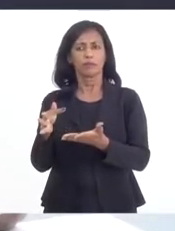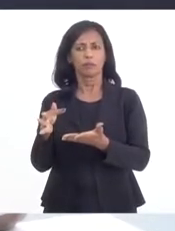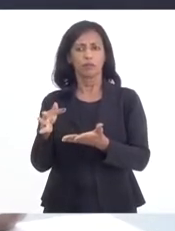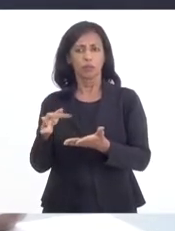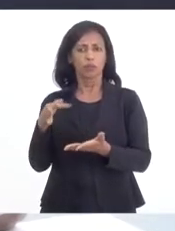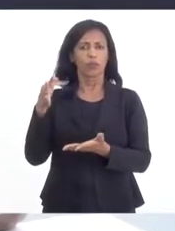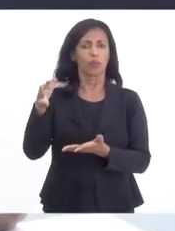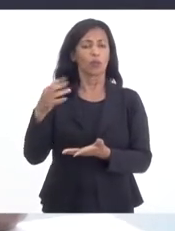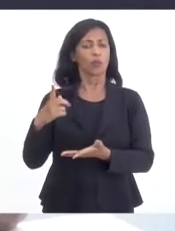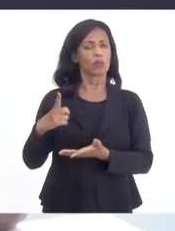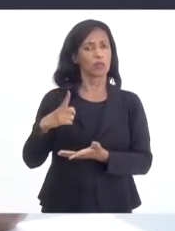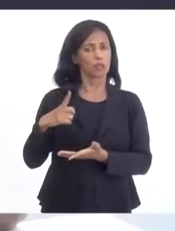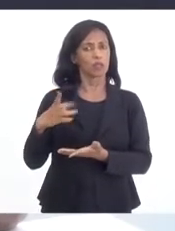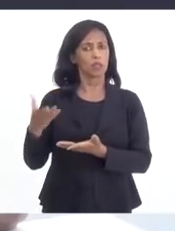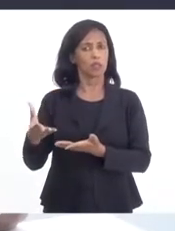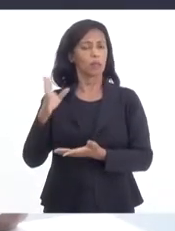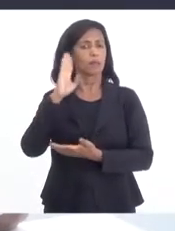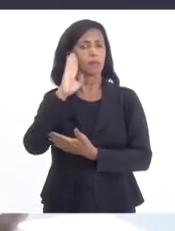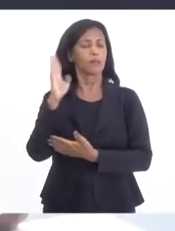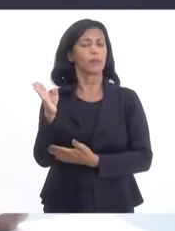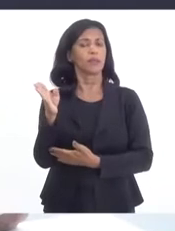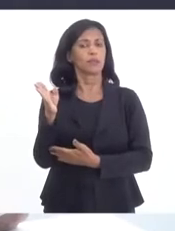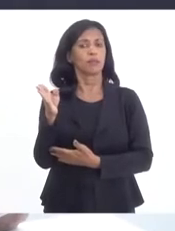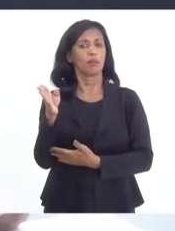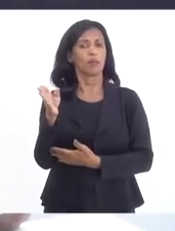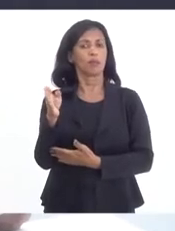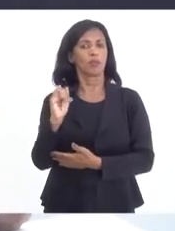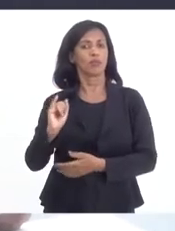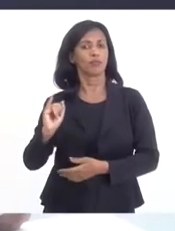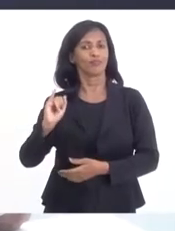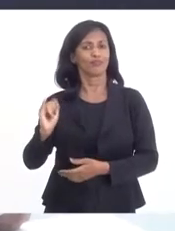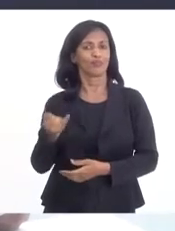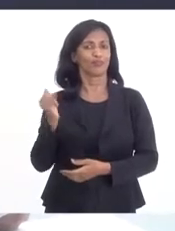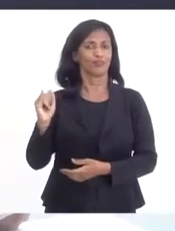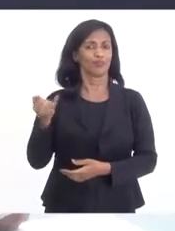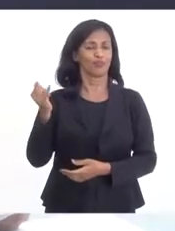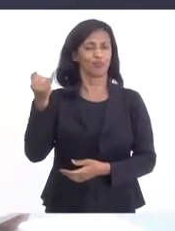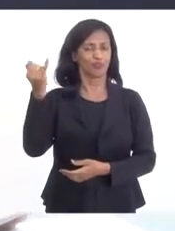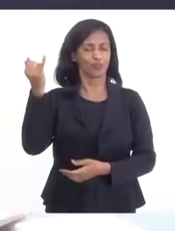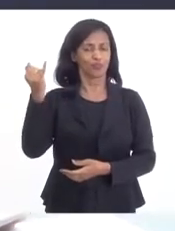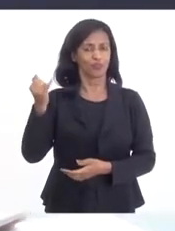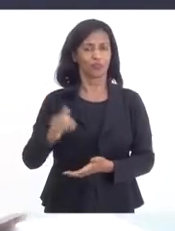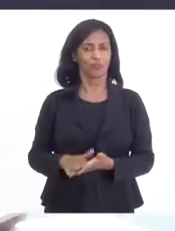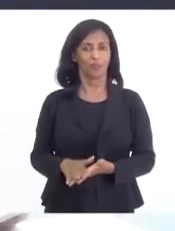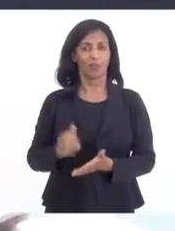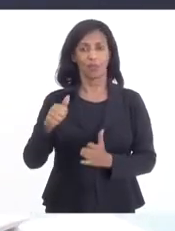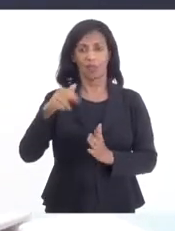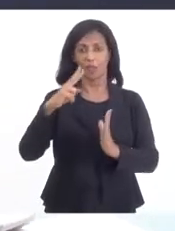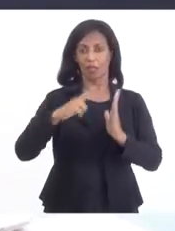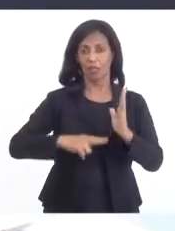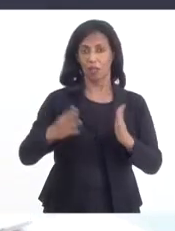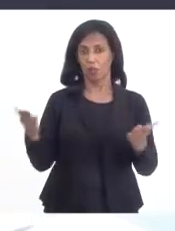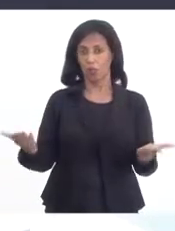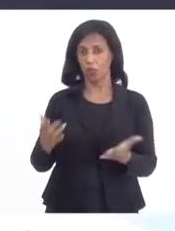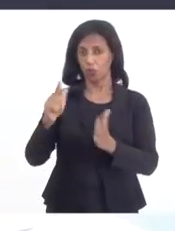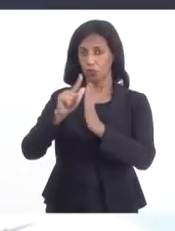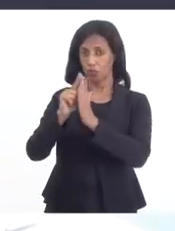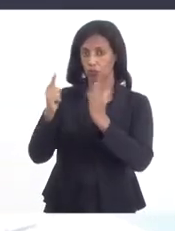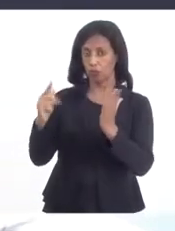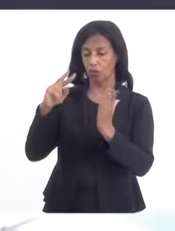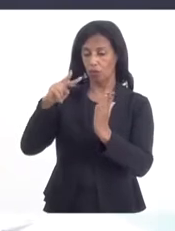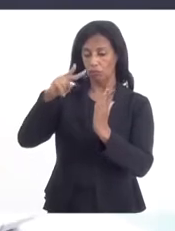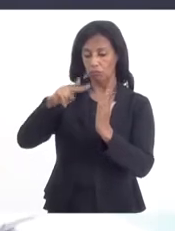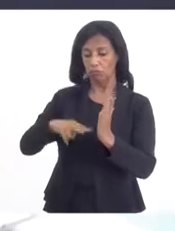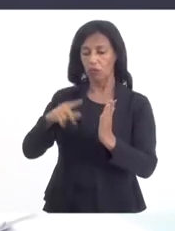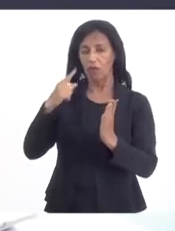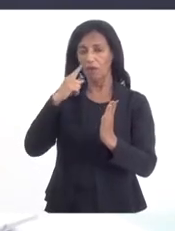novas que temos, principalmente para a inflação. Quem leu os jornais hoje verificou